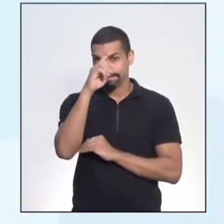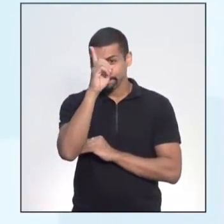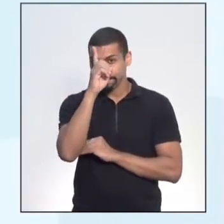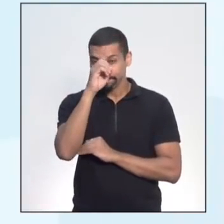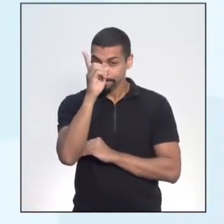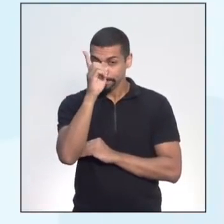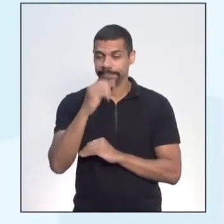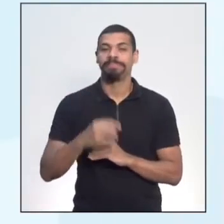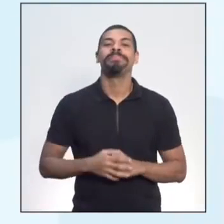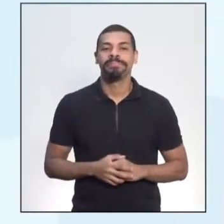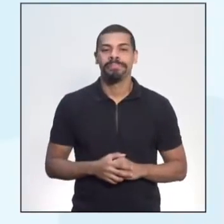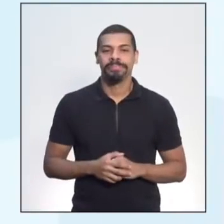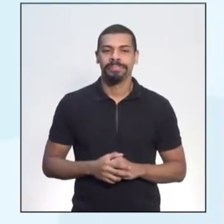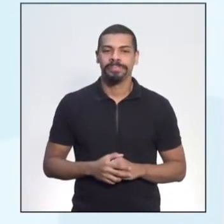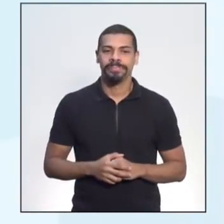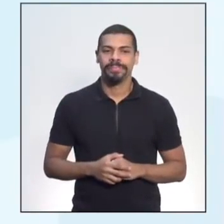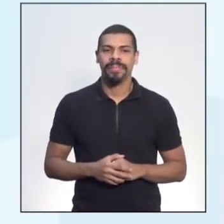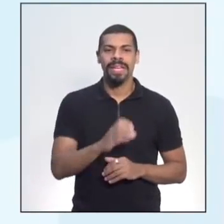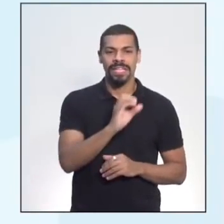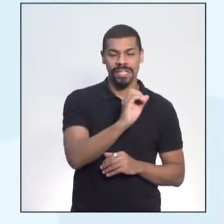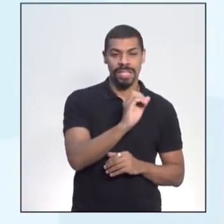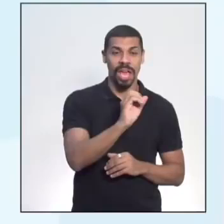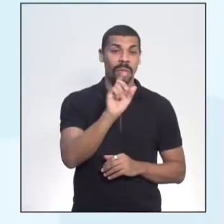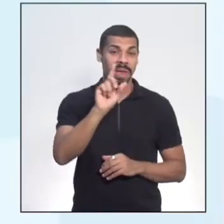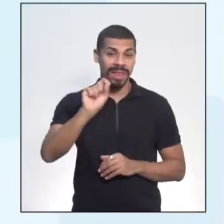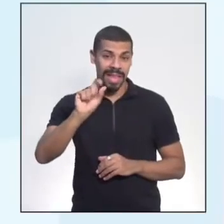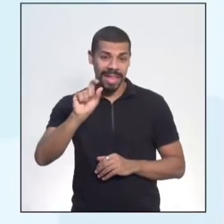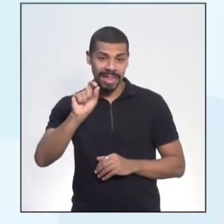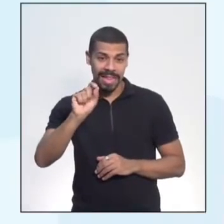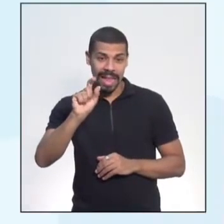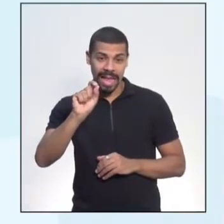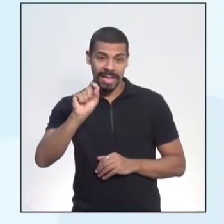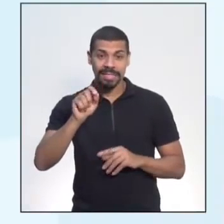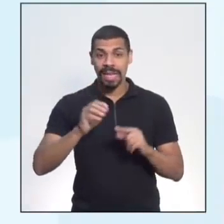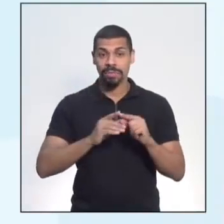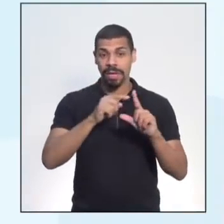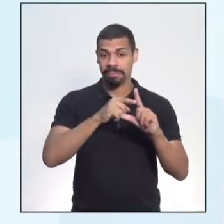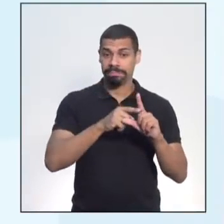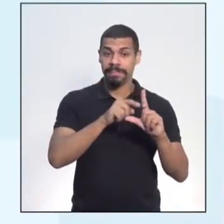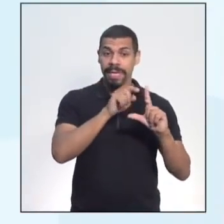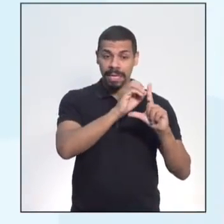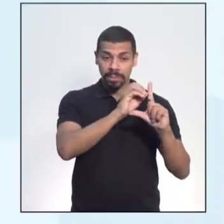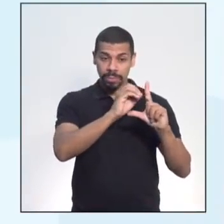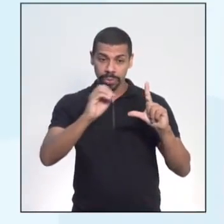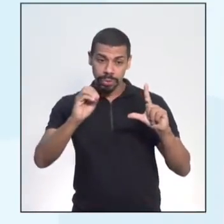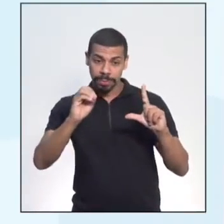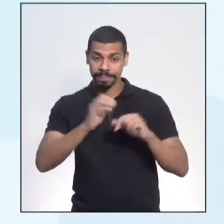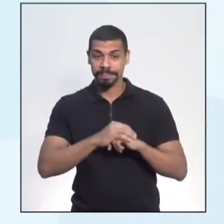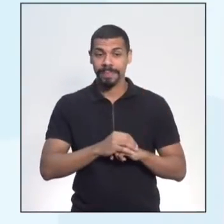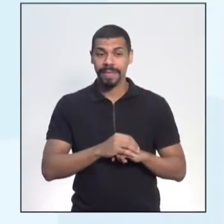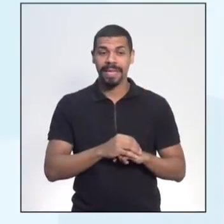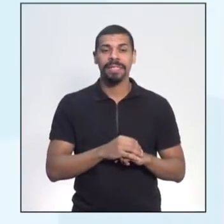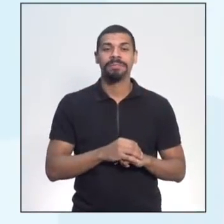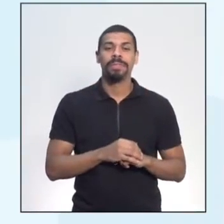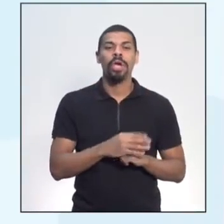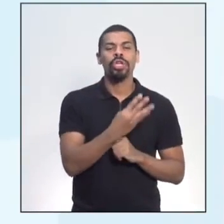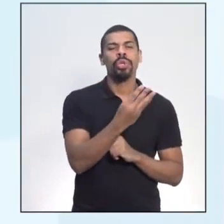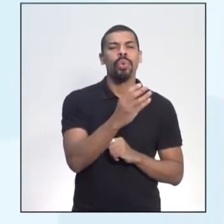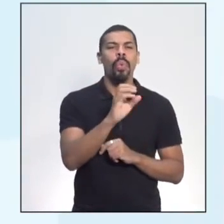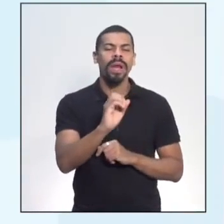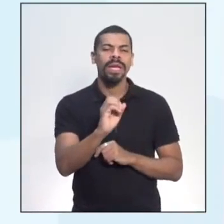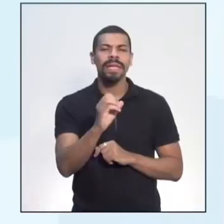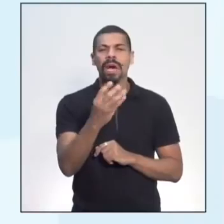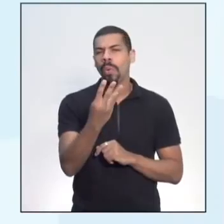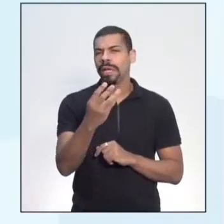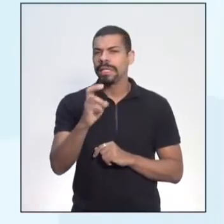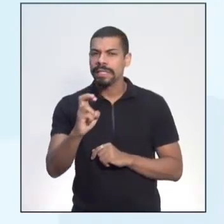e constante. De 10 até 40 teve um momento constante e crescente. De 40 a